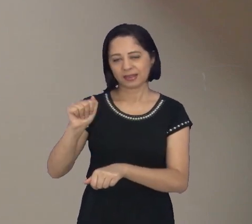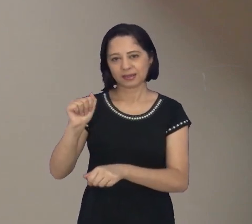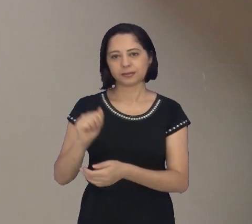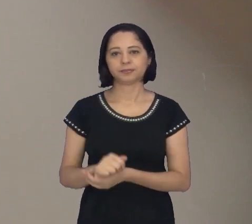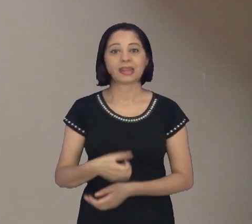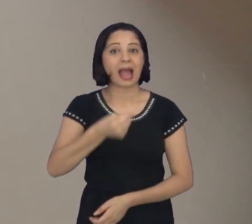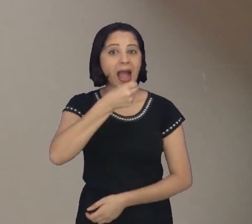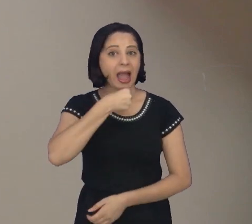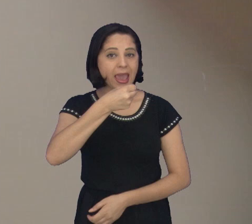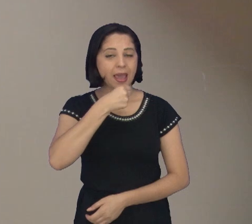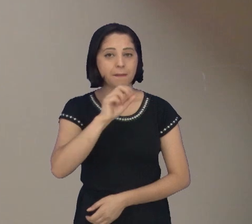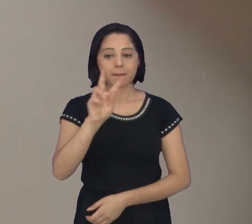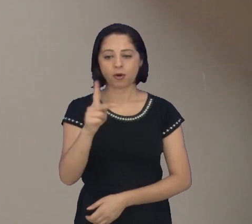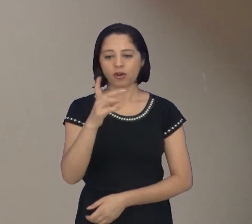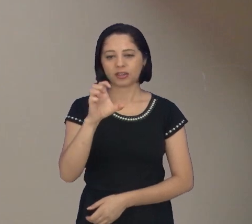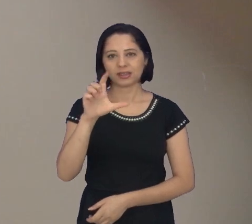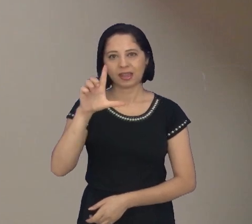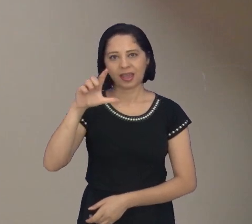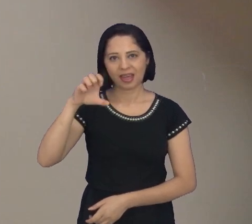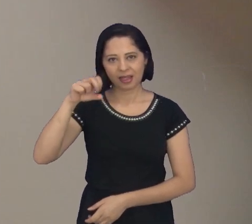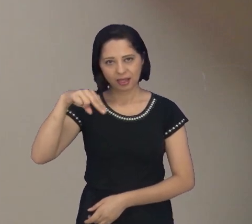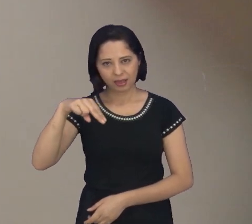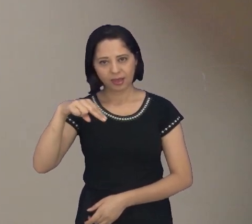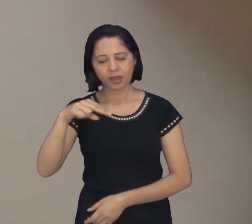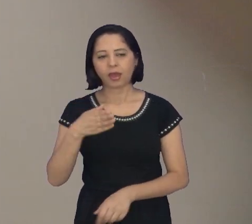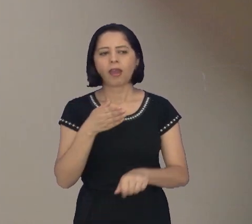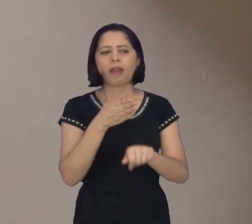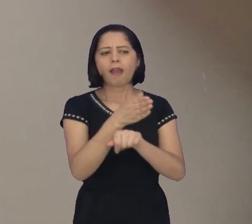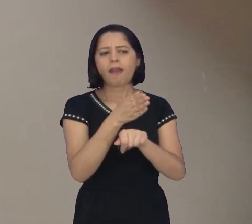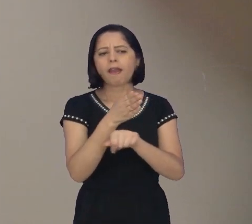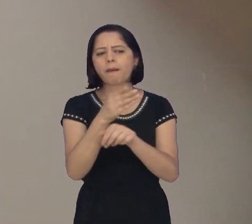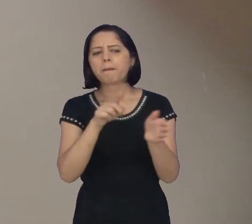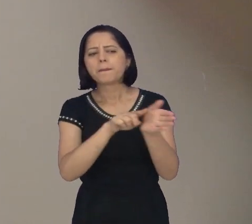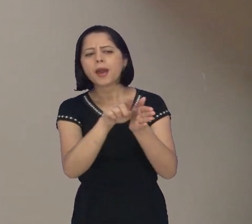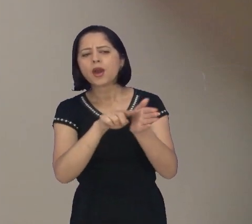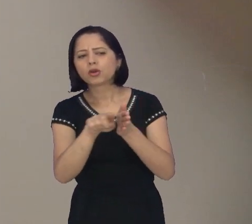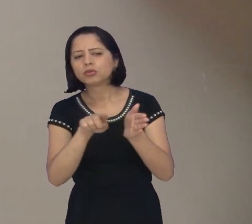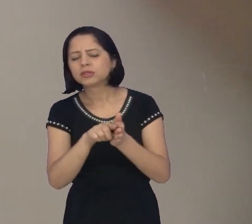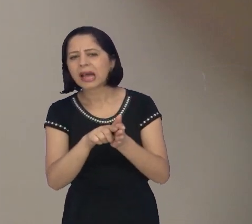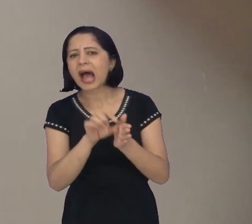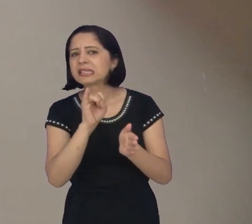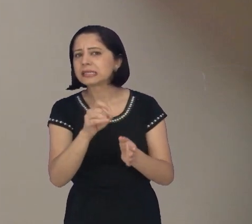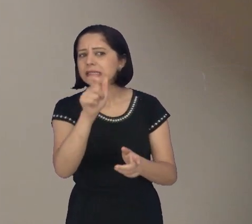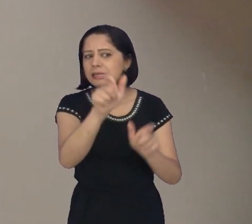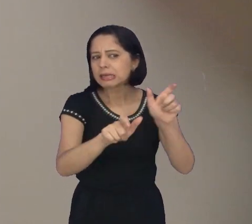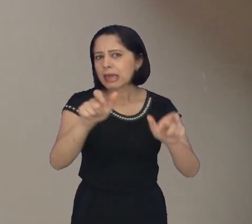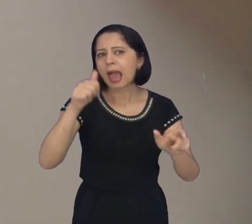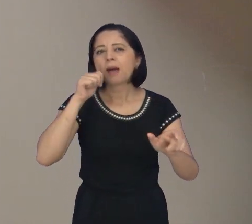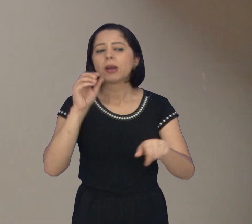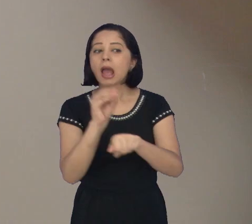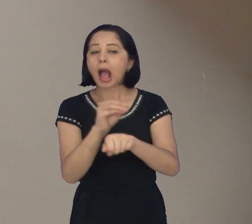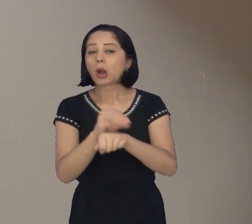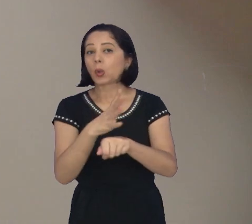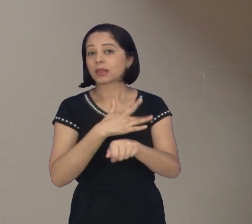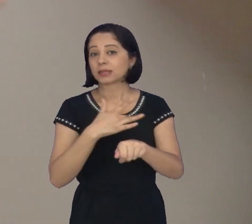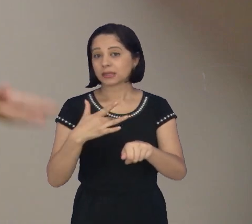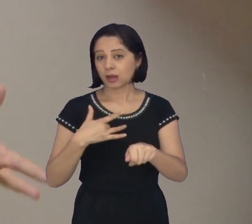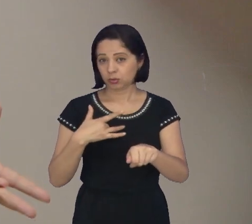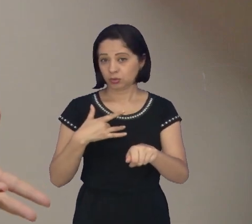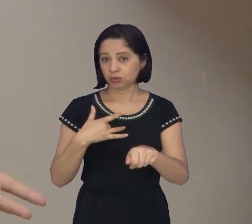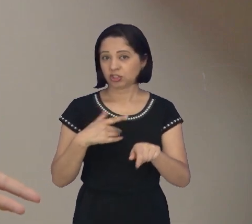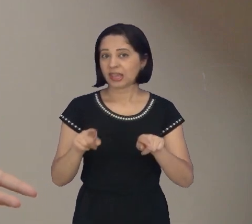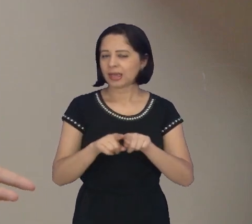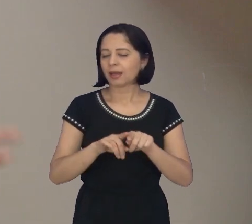Ellen Camargo foi para as ruas conferir se as mulheres estão se cuidando bem da saúde, né? E ela aproveitou ainda para